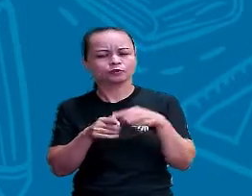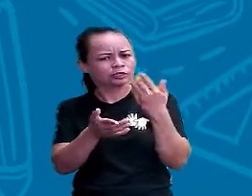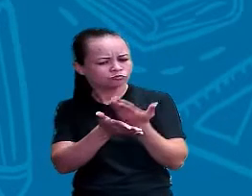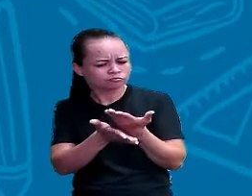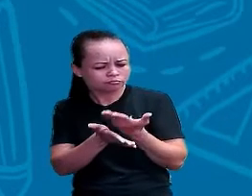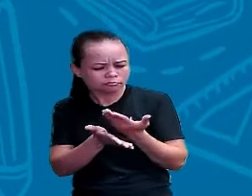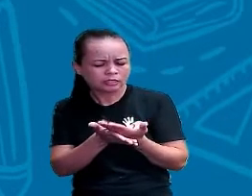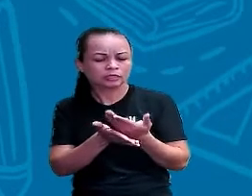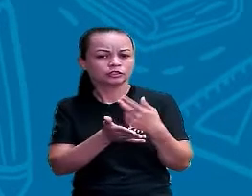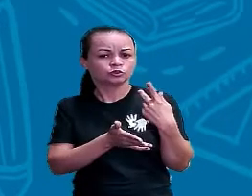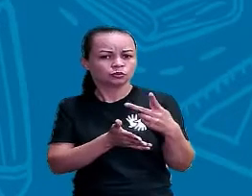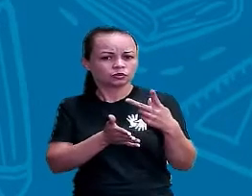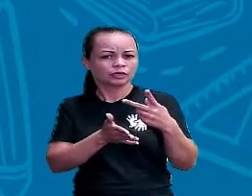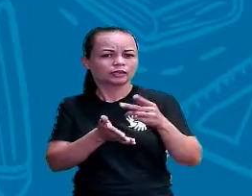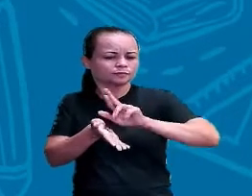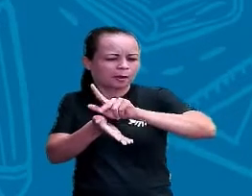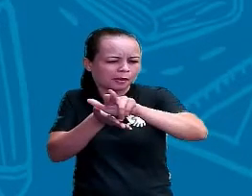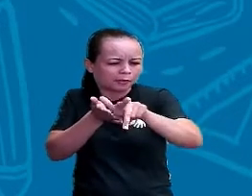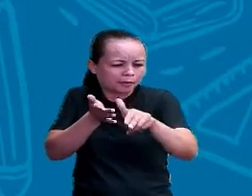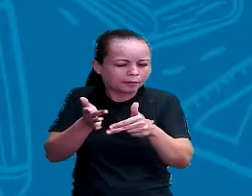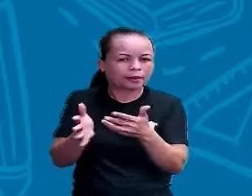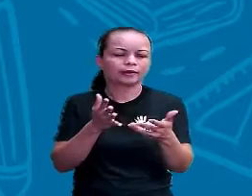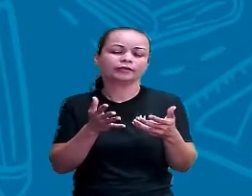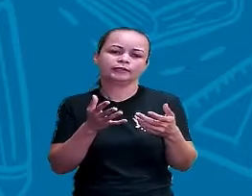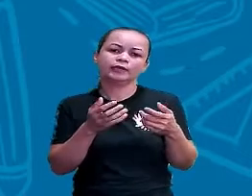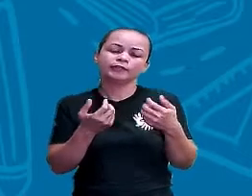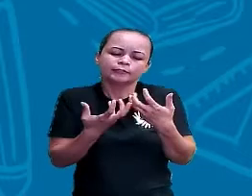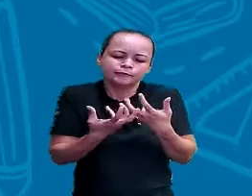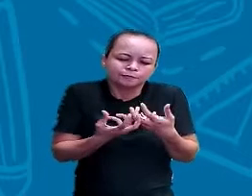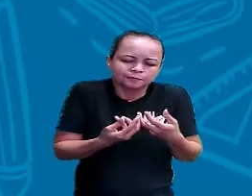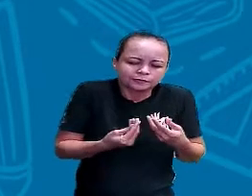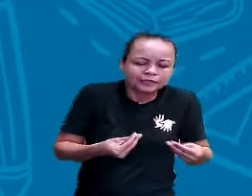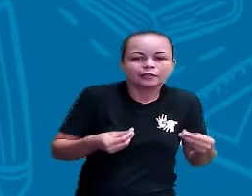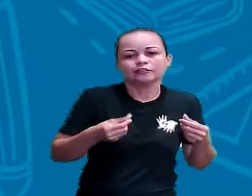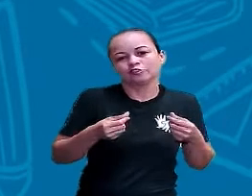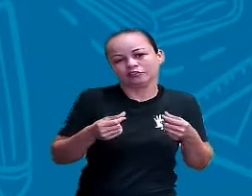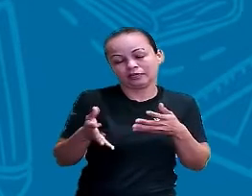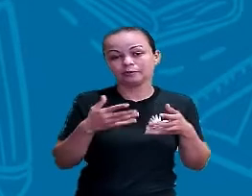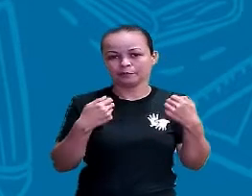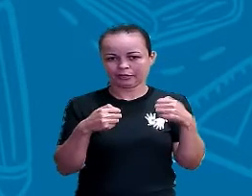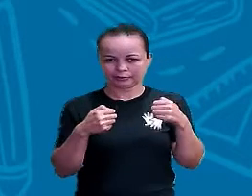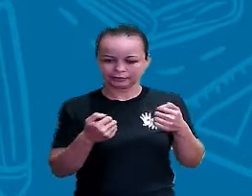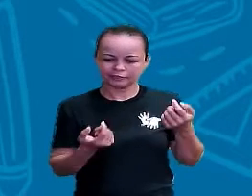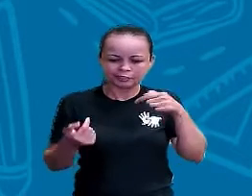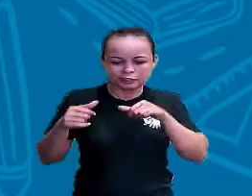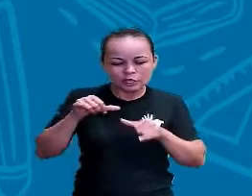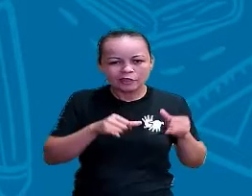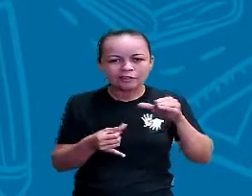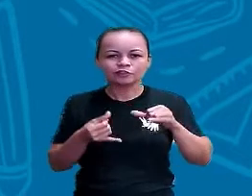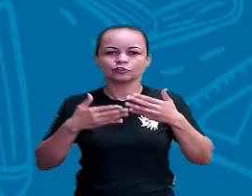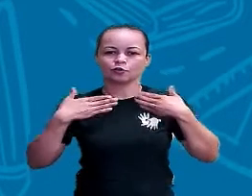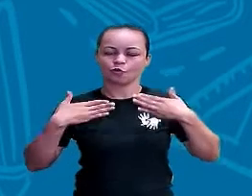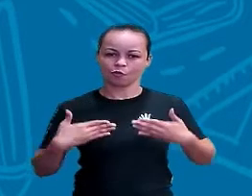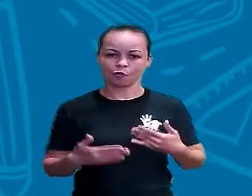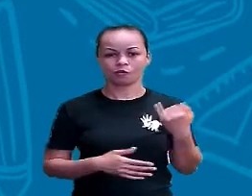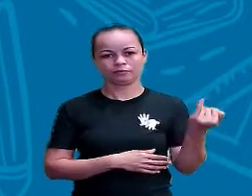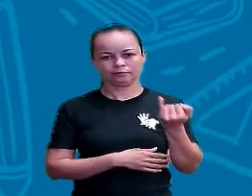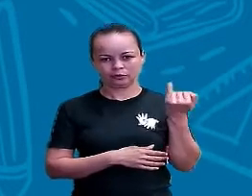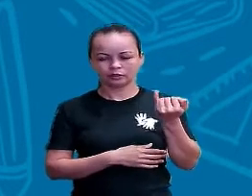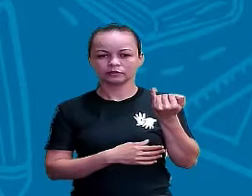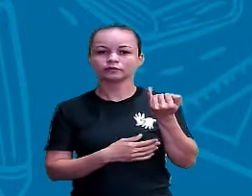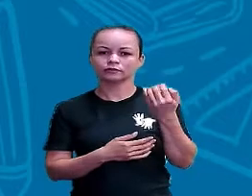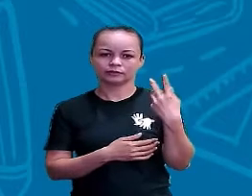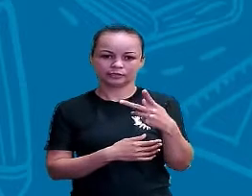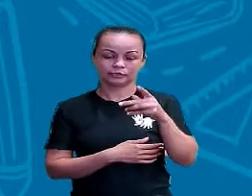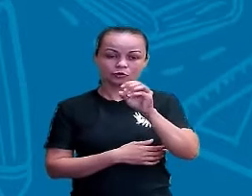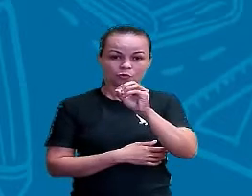em todas essas atividades, a gente está gastando energia, a gente precisa de energia. E esse oxigênio é fundamental. Sem ele, tá